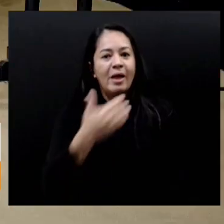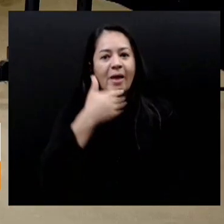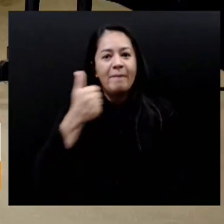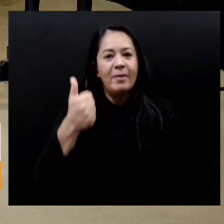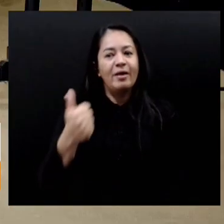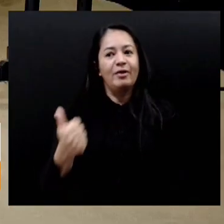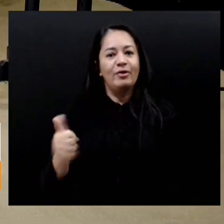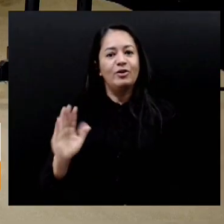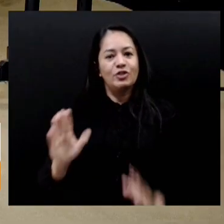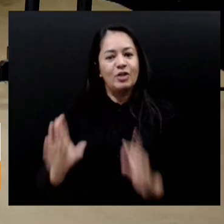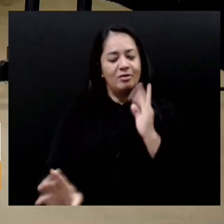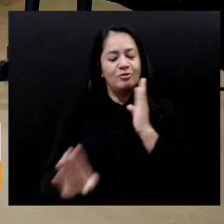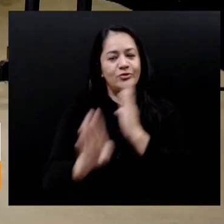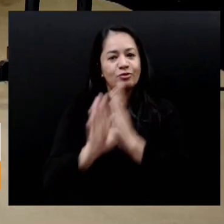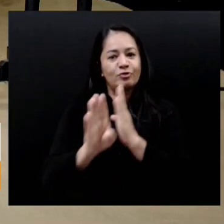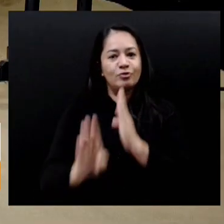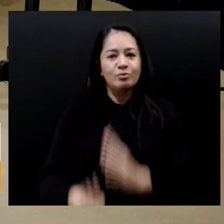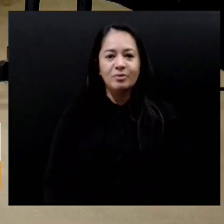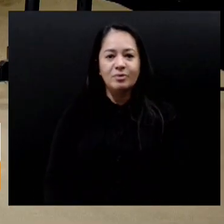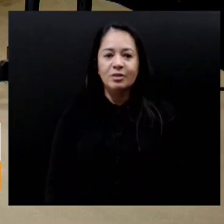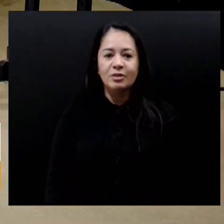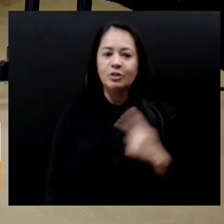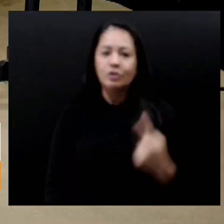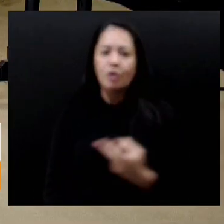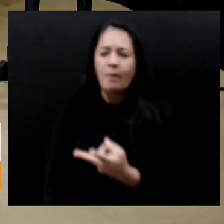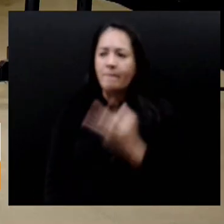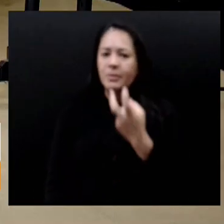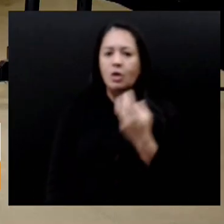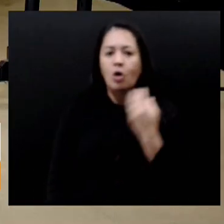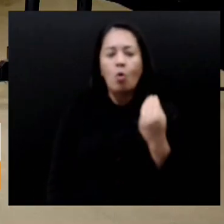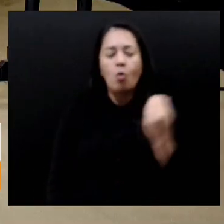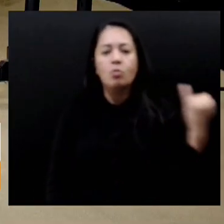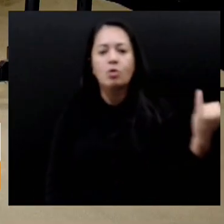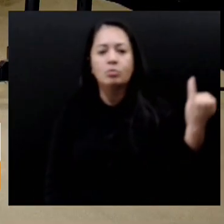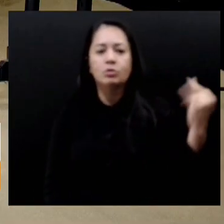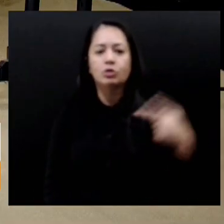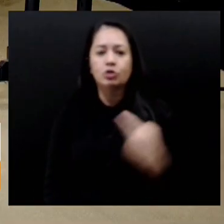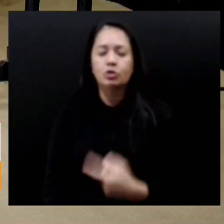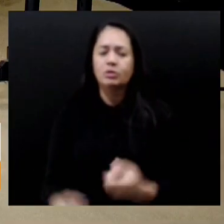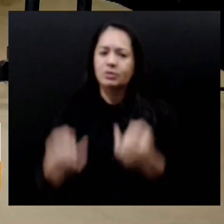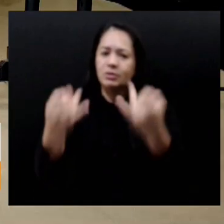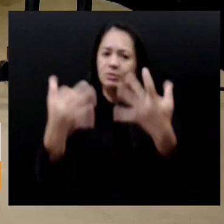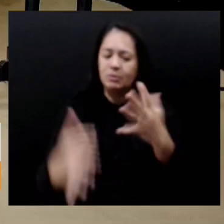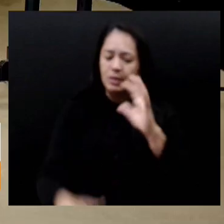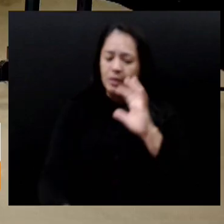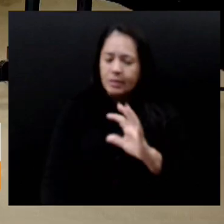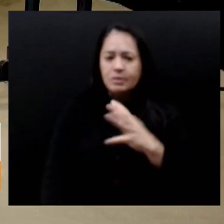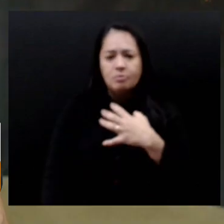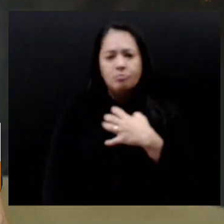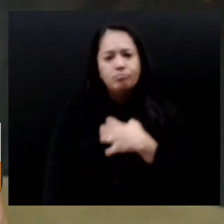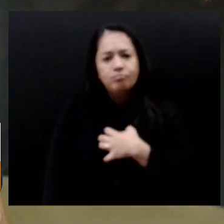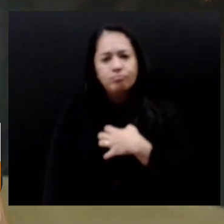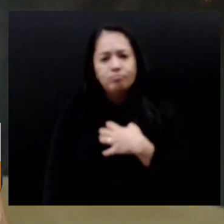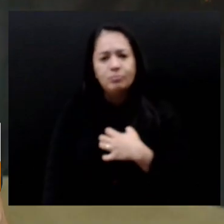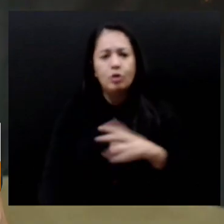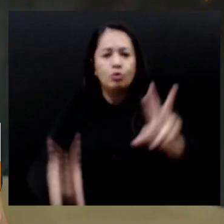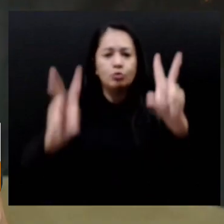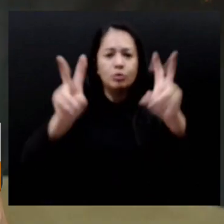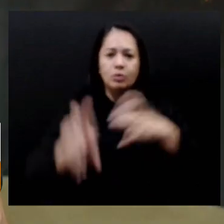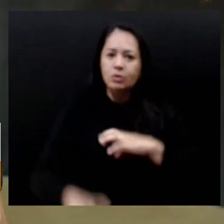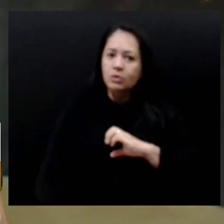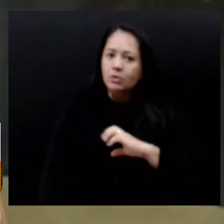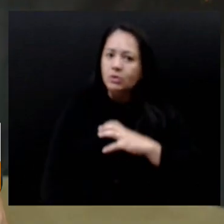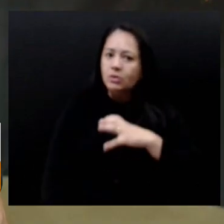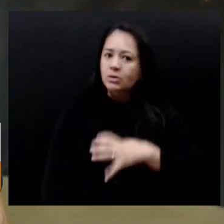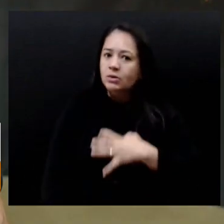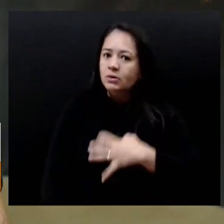gente percebe que o quão importante a gente falar sobre esse sentimento, sobre a raiva, porque a pessoa tem uma raiva embutida